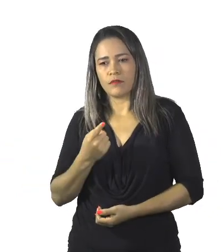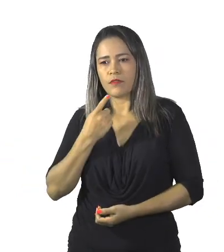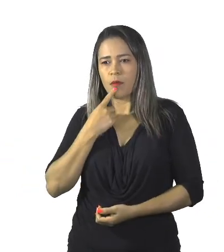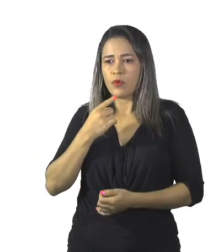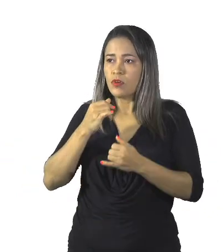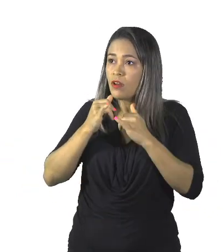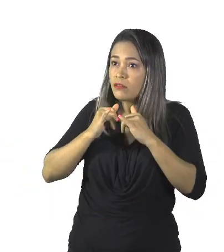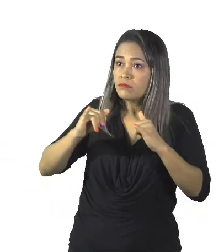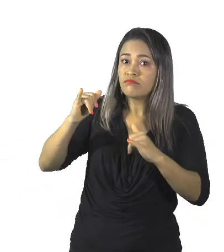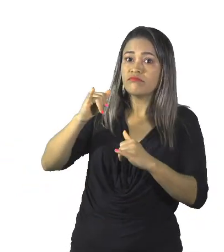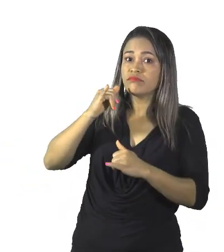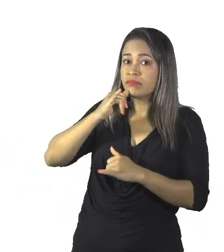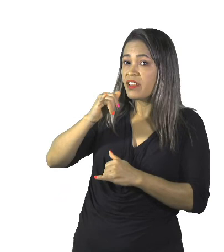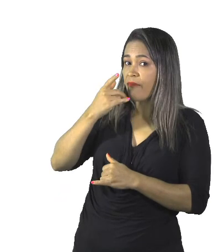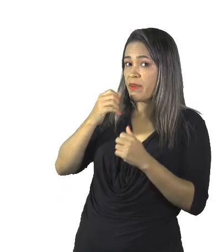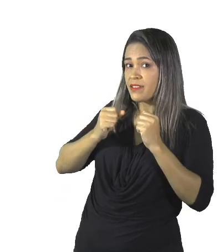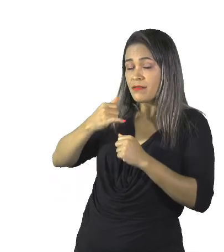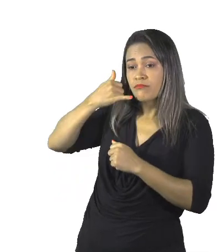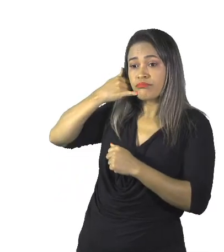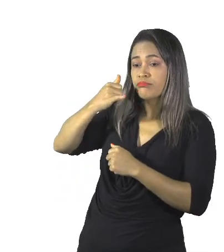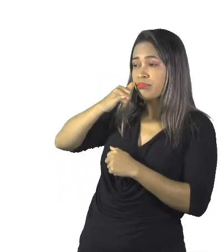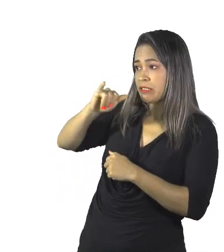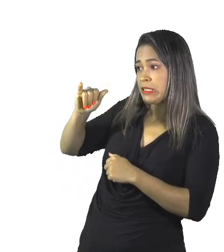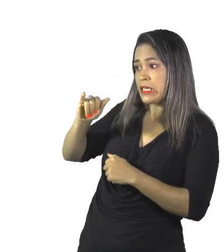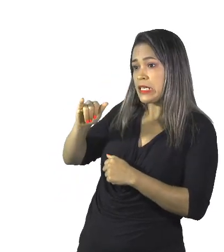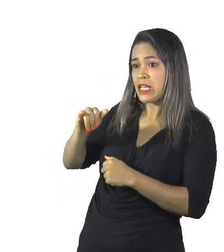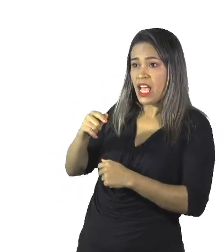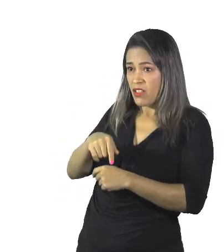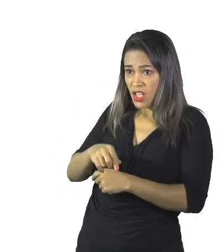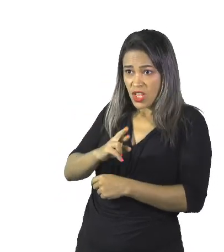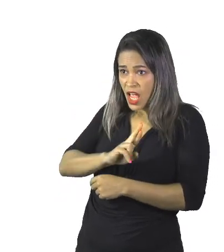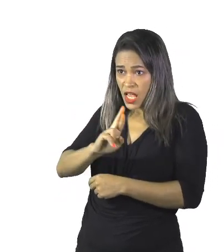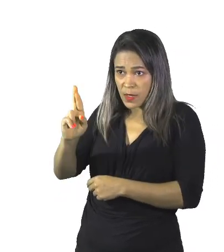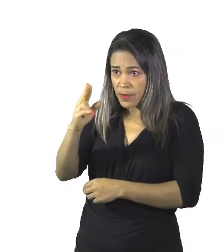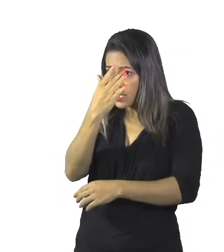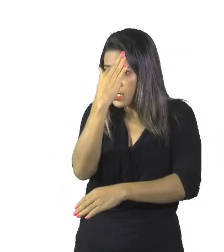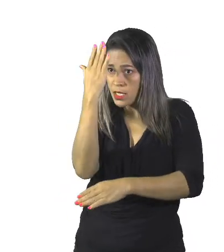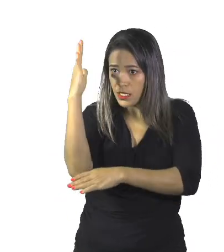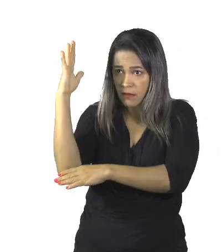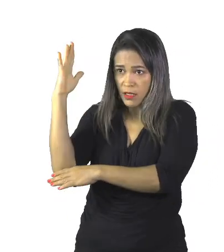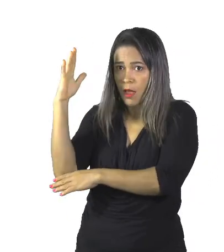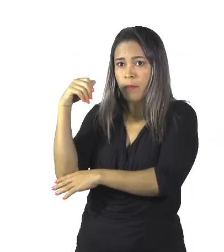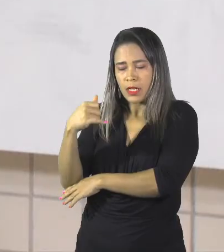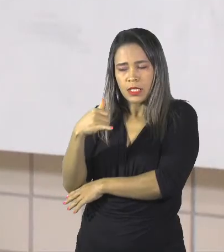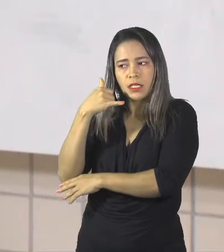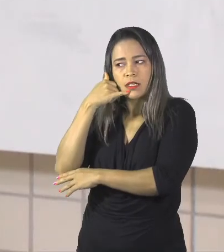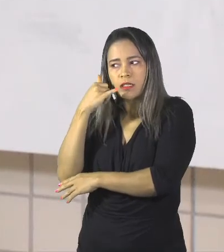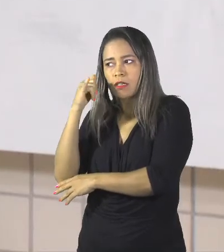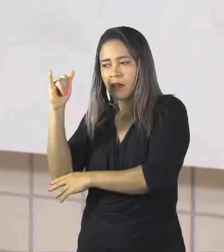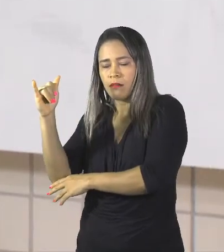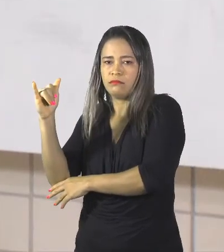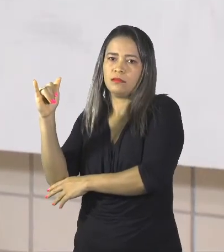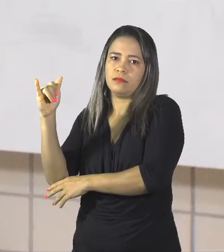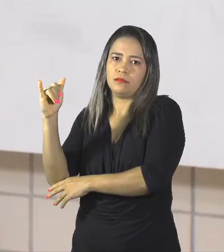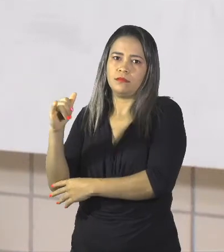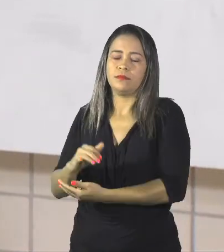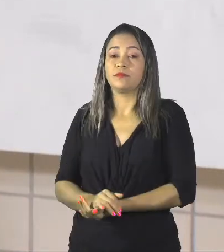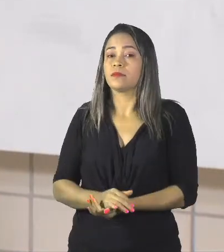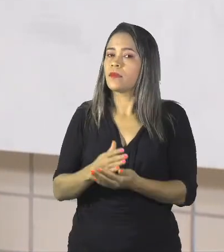os casos de desrespeito com o meio ambiente aos órgãos de proteção.